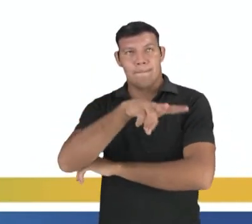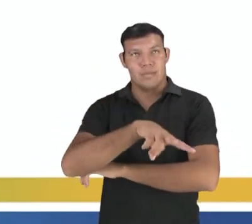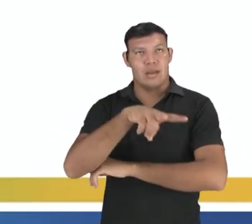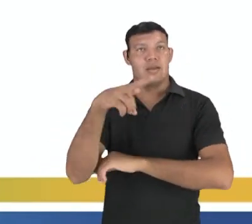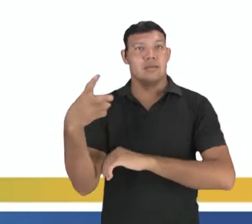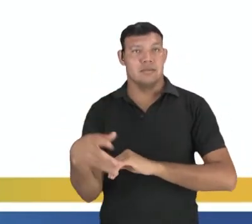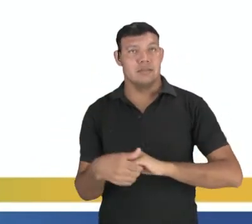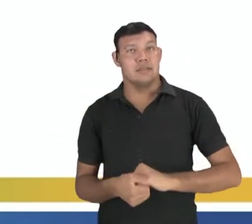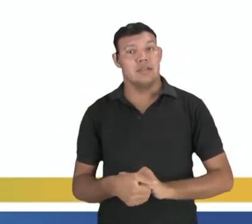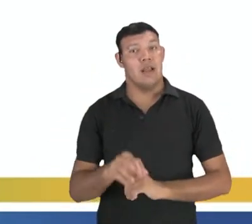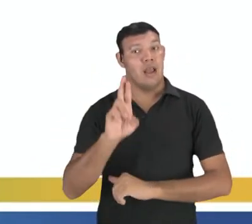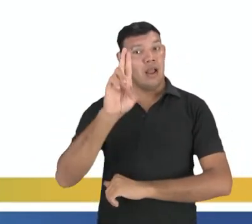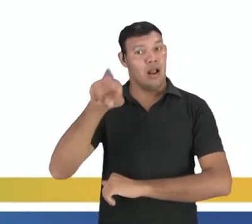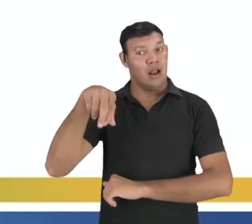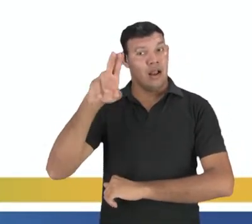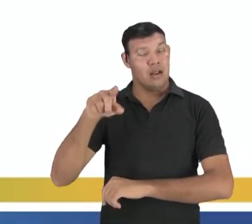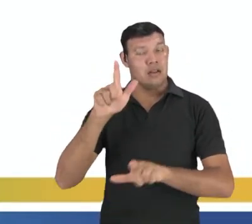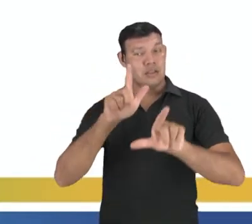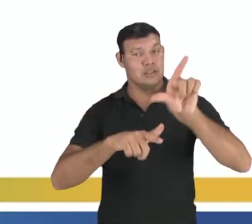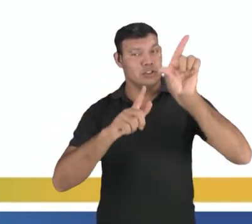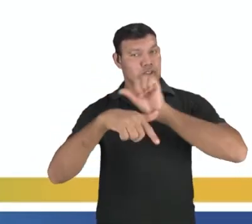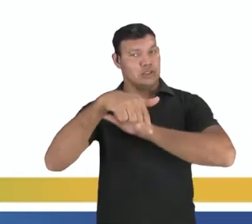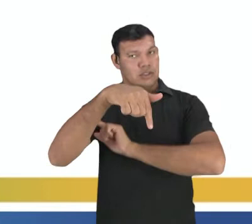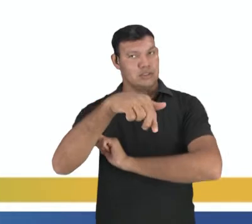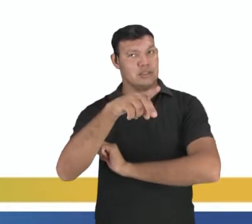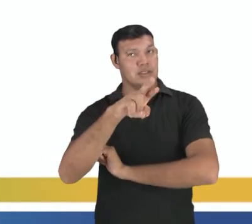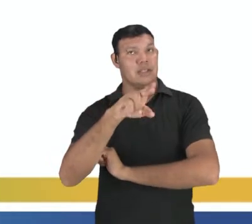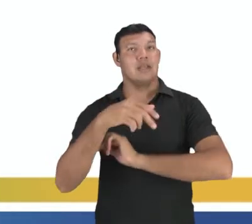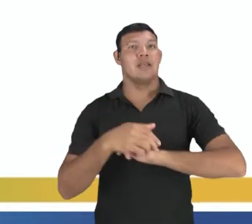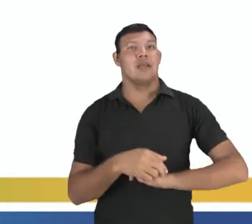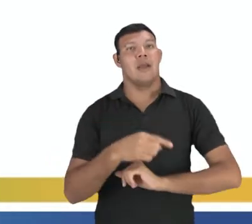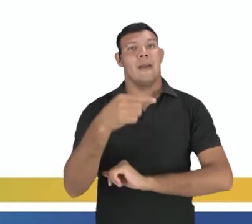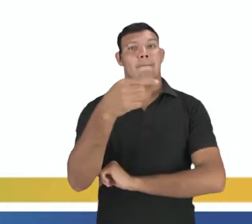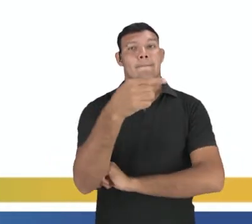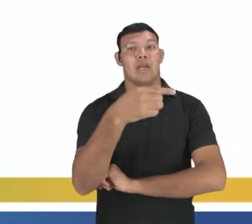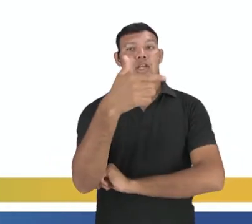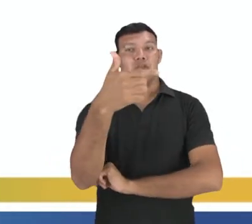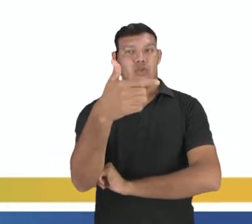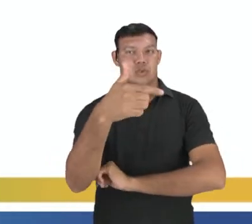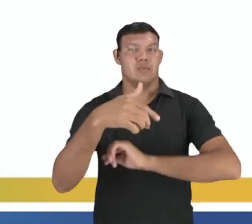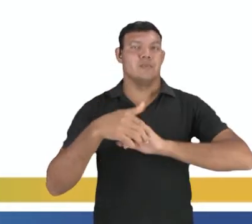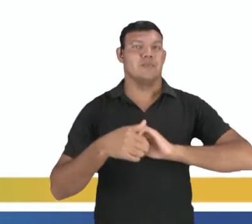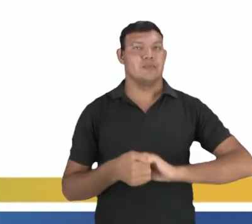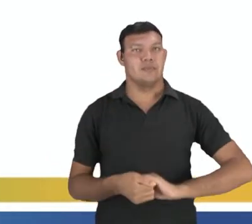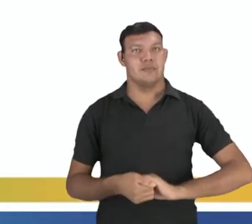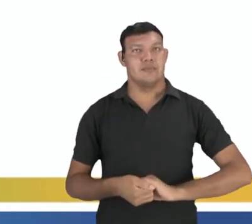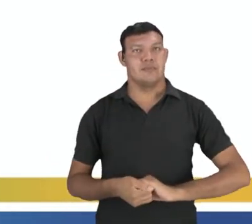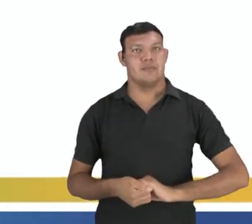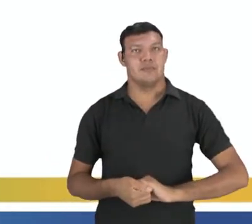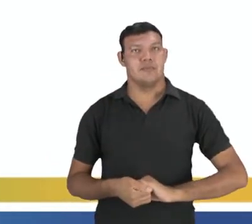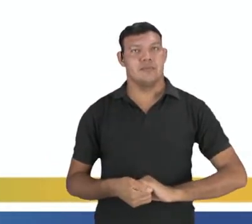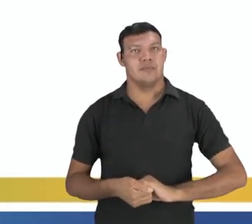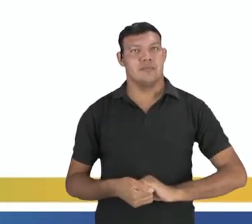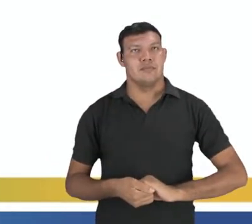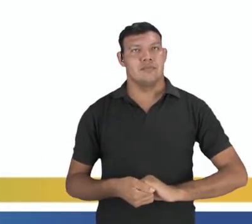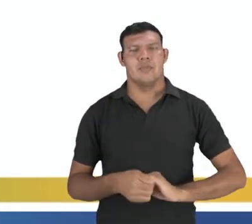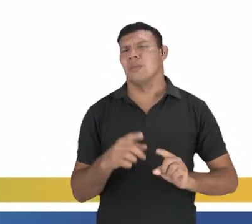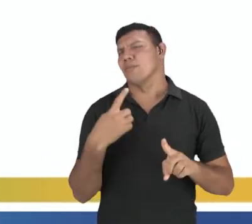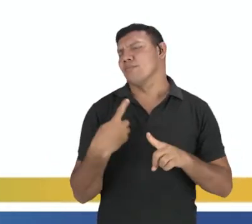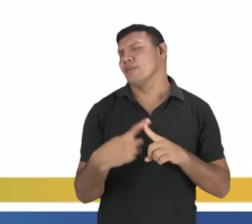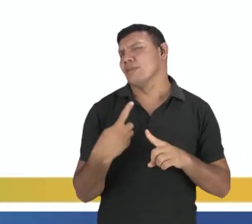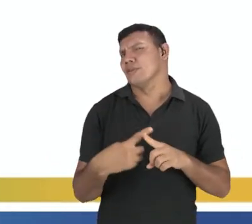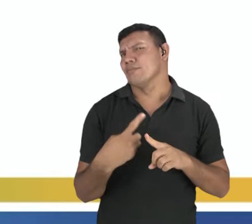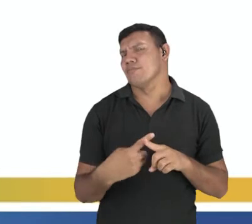nossa razão aí, o nosso Q é igual a menos 2. Tá? Por